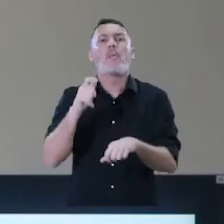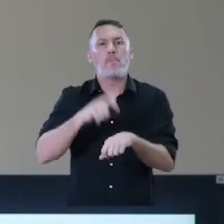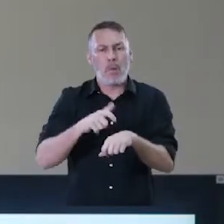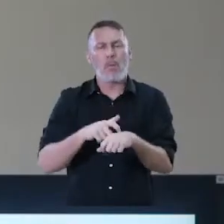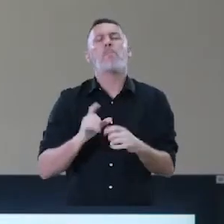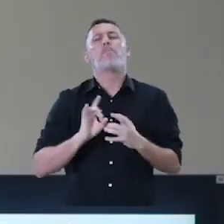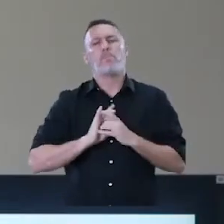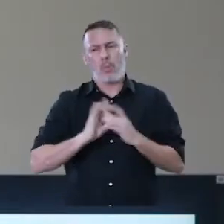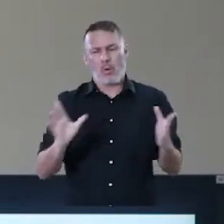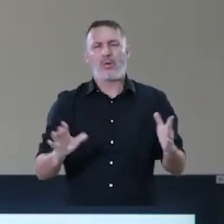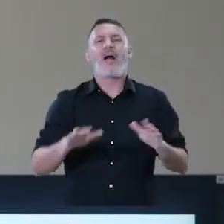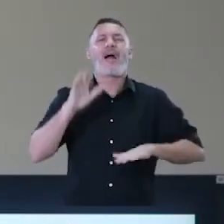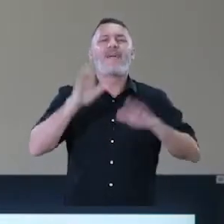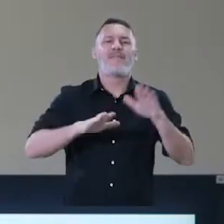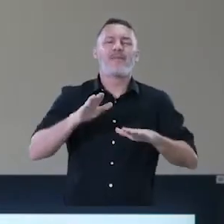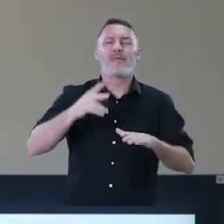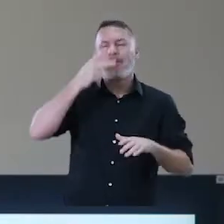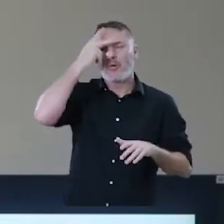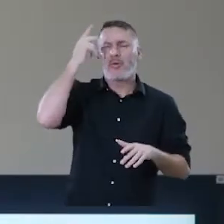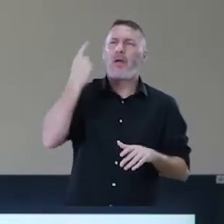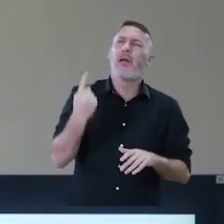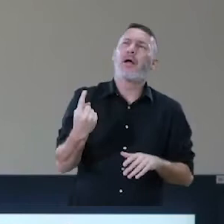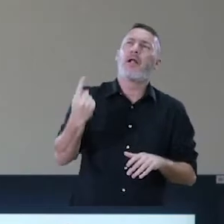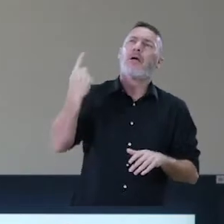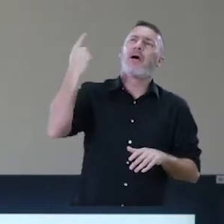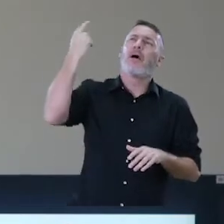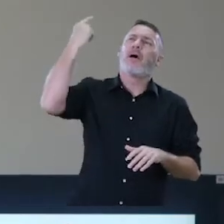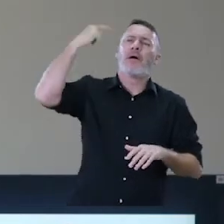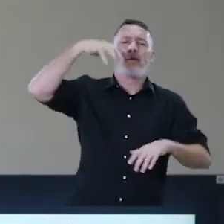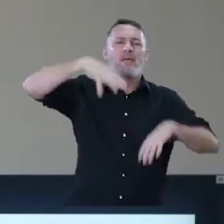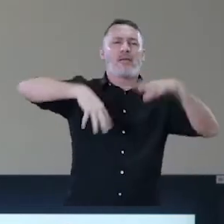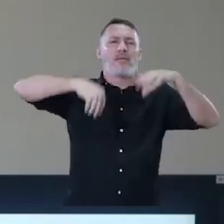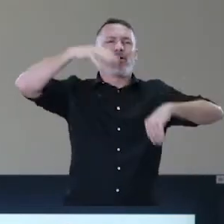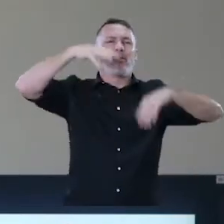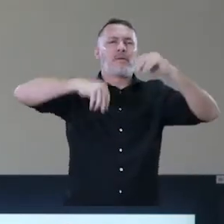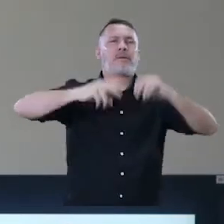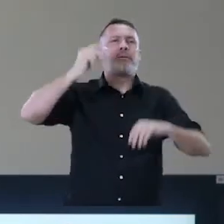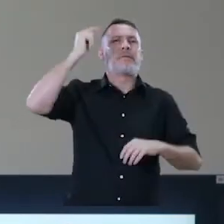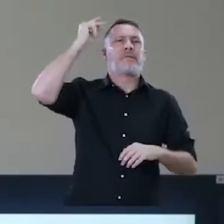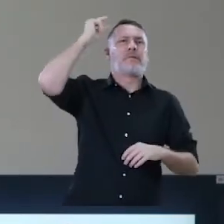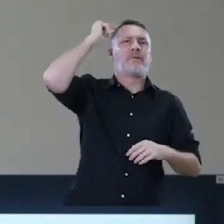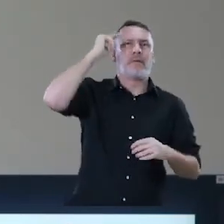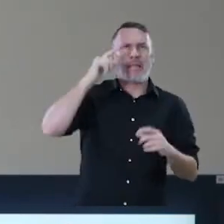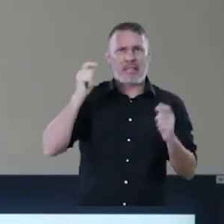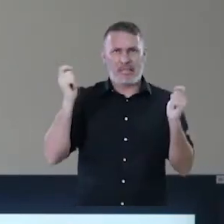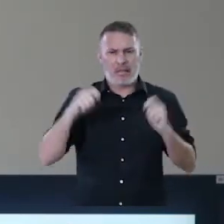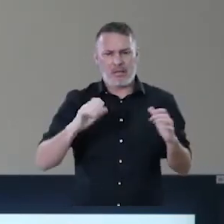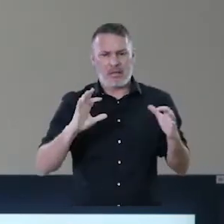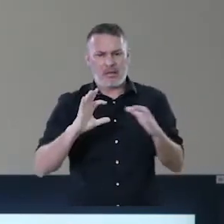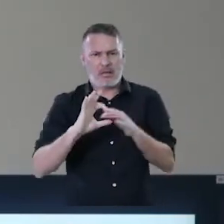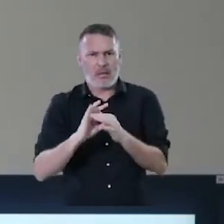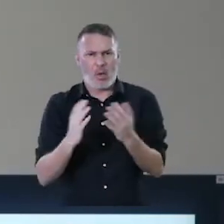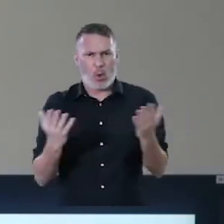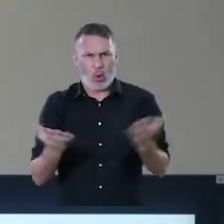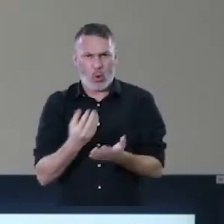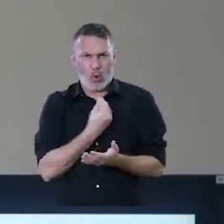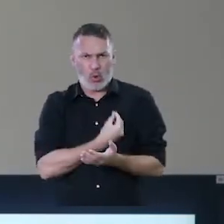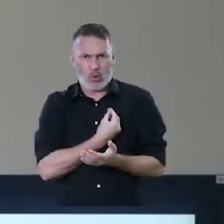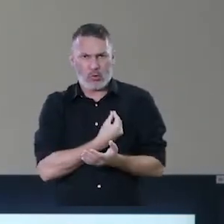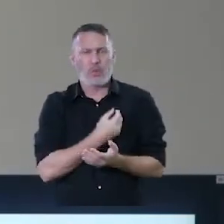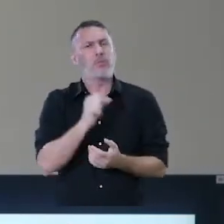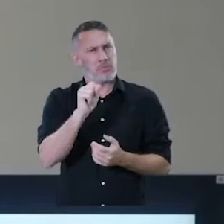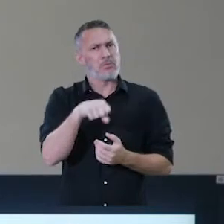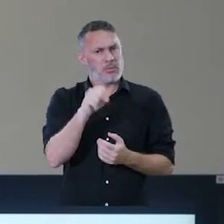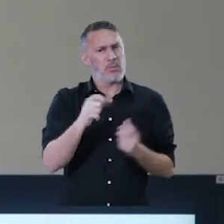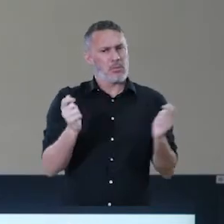contemporâneo. Por quê? Às vezes você pegar algo lá da Idade Média e vai trabalhar algo contemporâneo, sim, eu posso utilizar. Exemplo